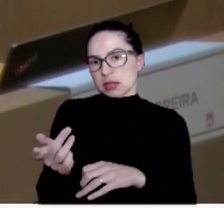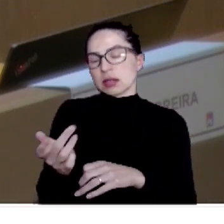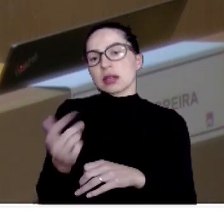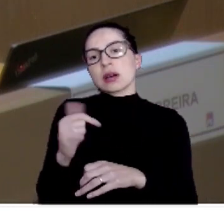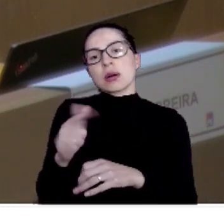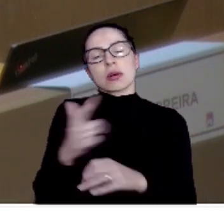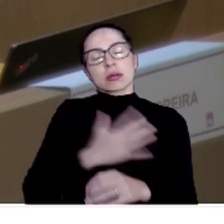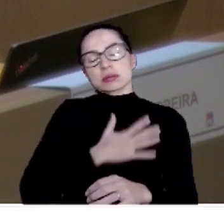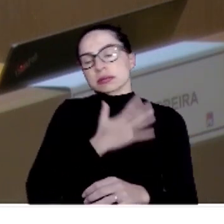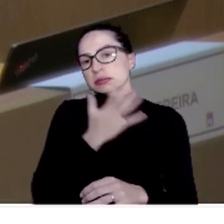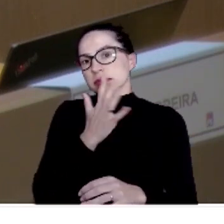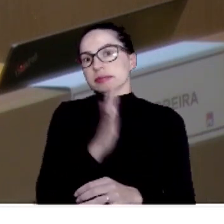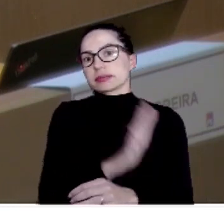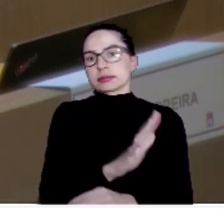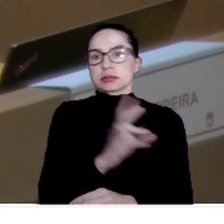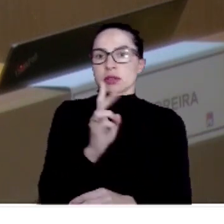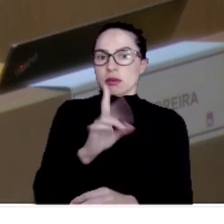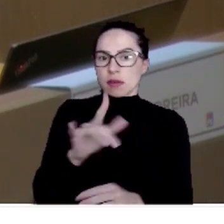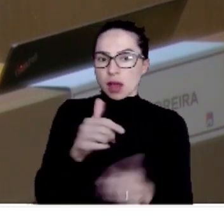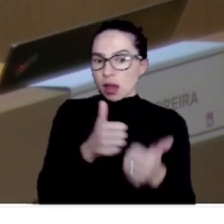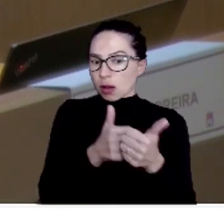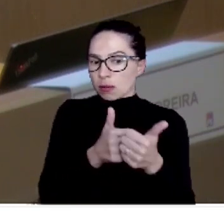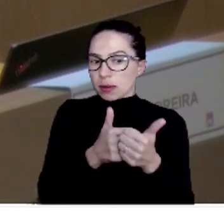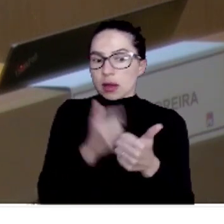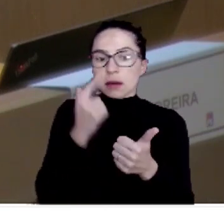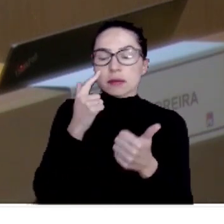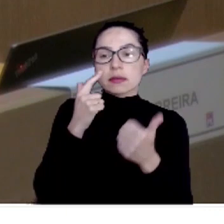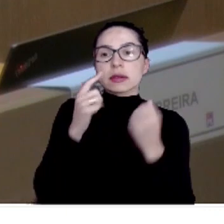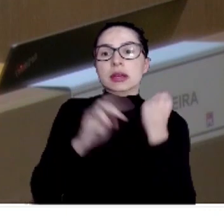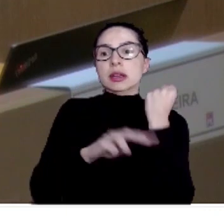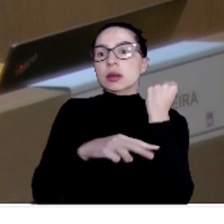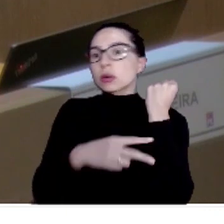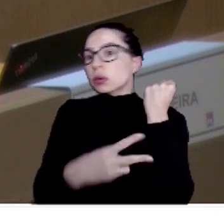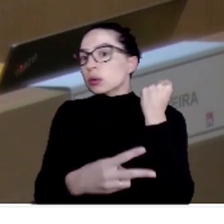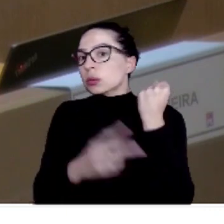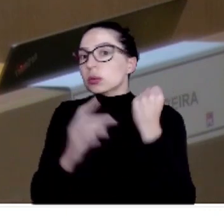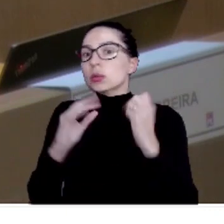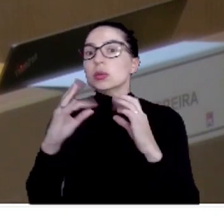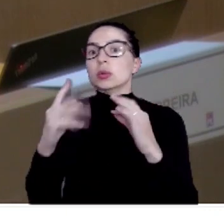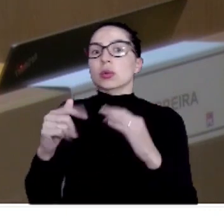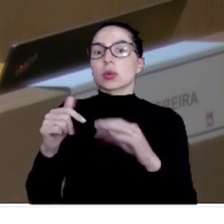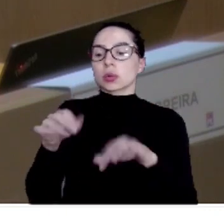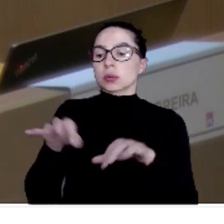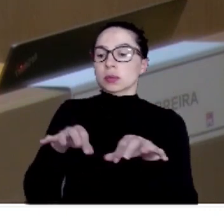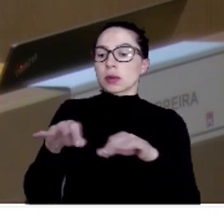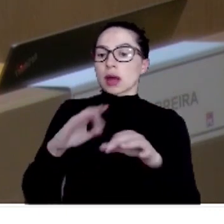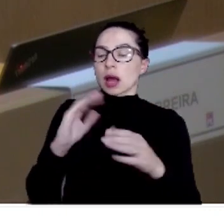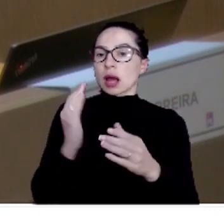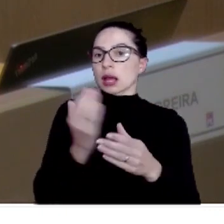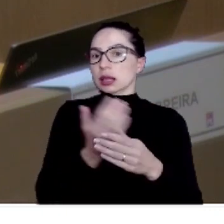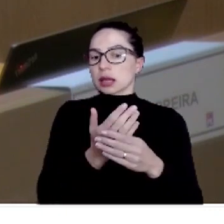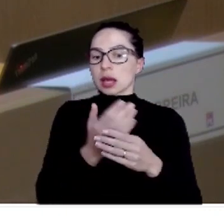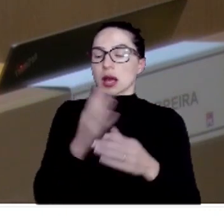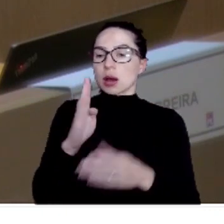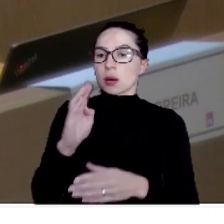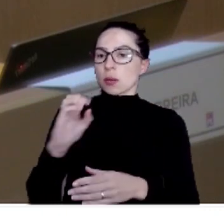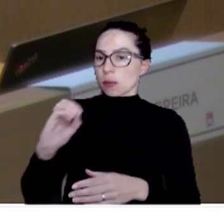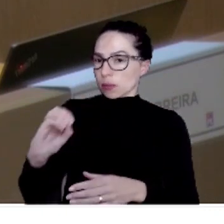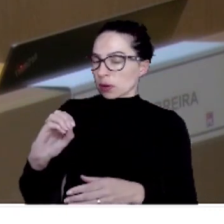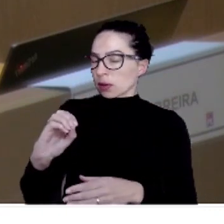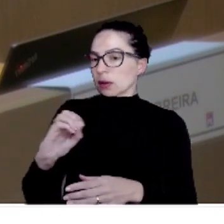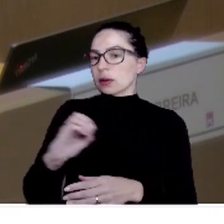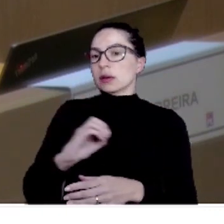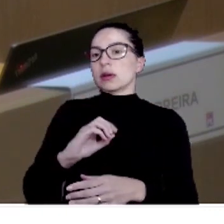repúdio, a gente vai estar acompanhando, vendo as consequências de todas as ações que foram tomadas, além do boletim de ocorrência